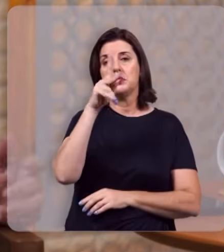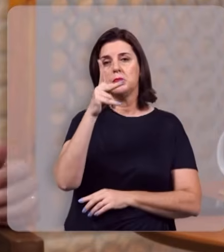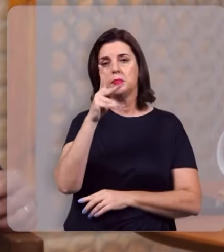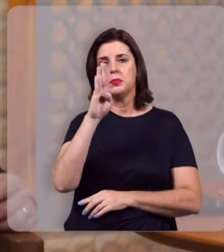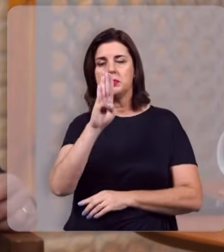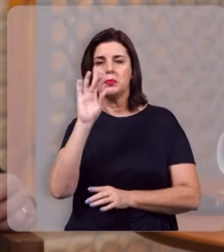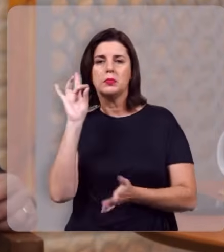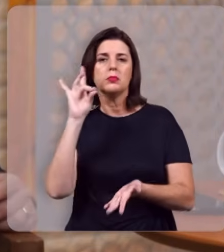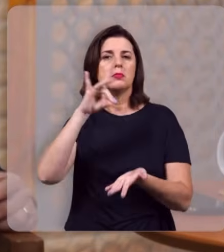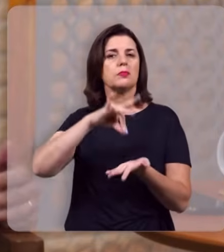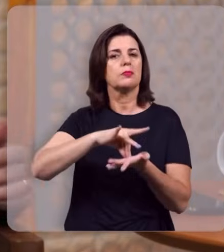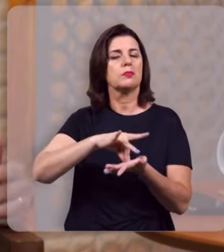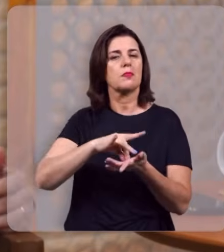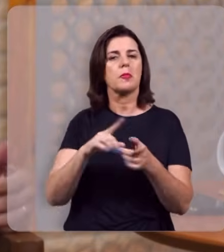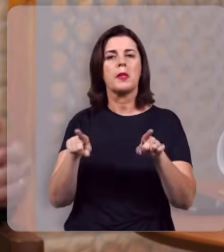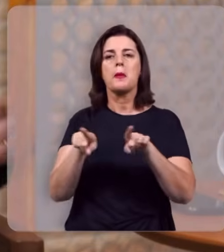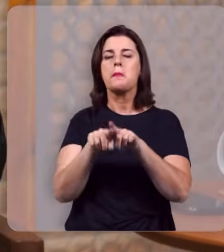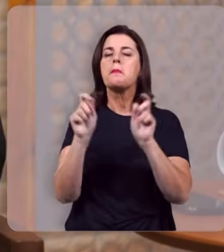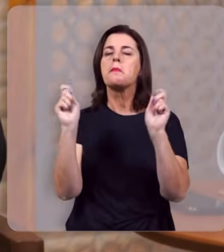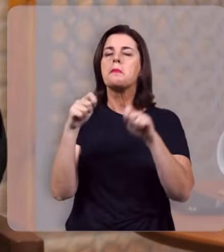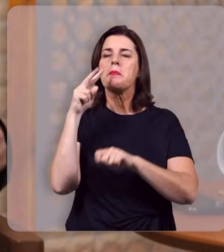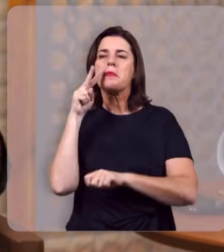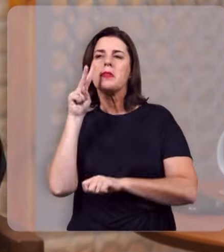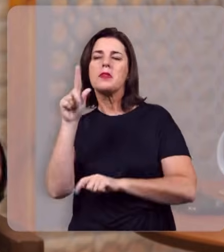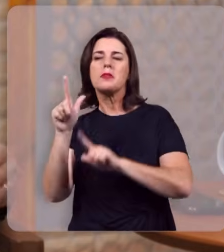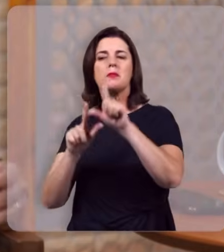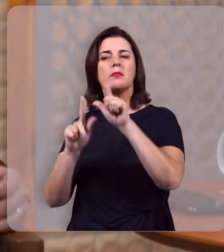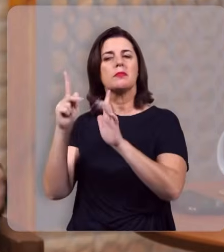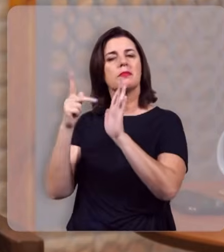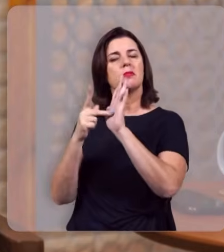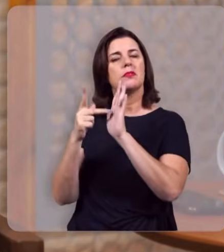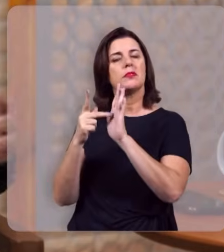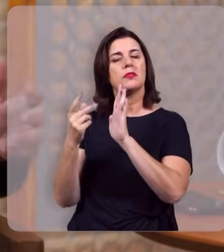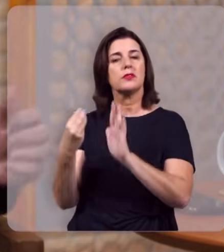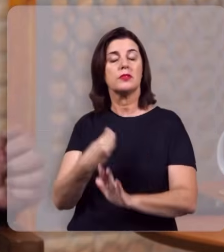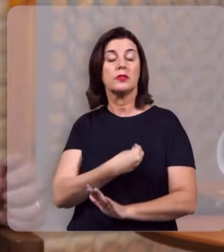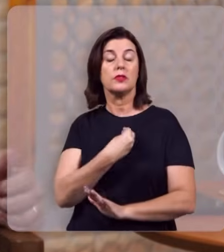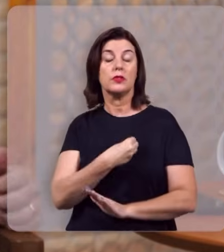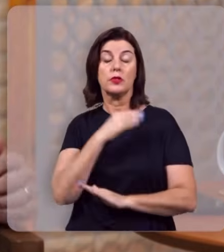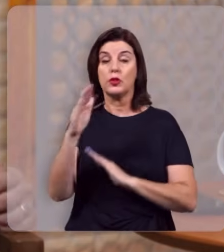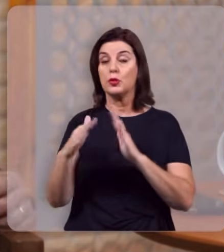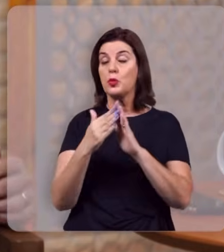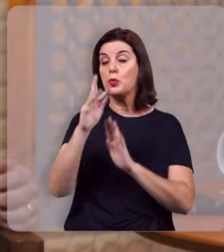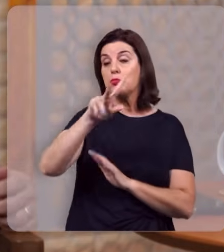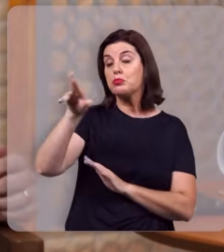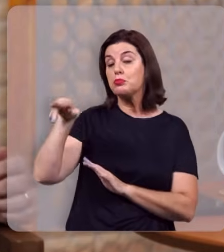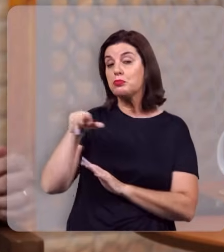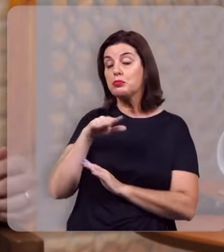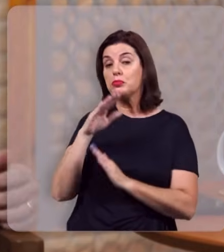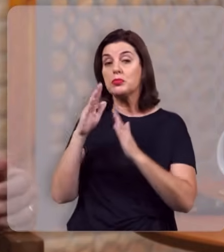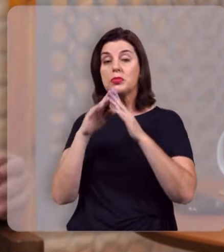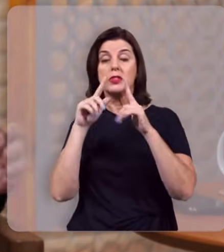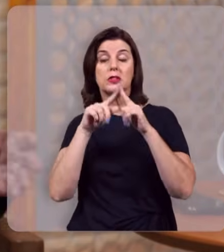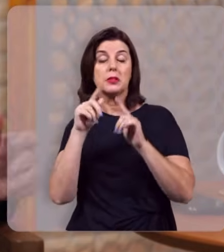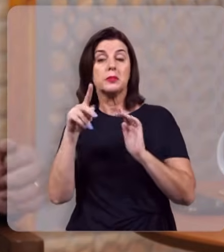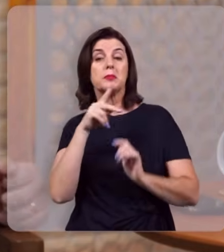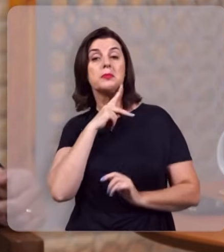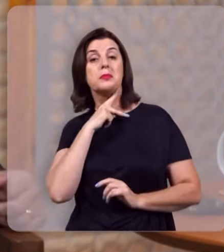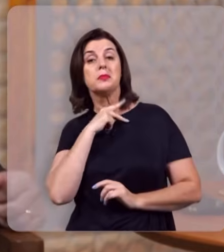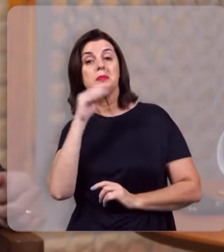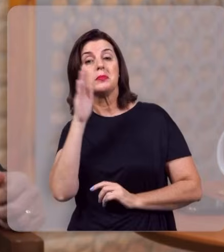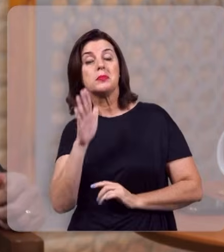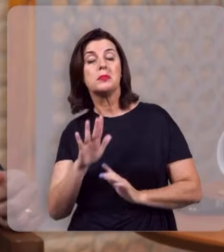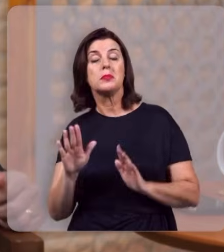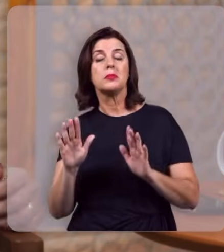@IPBOficial. Você também pode assistir aos programas Verdade e Vida e todos os outros programas da Igreja Presbiteriana no Brasil lá